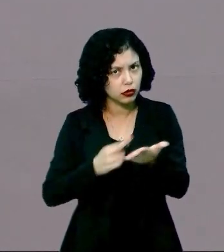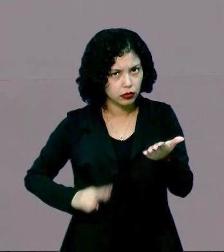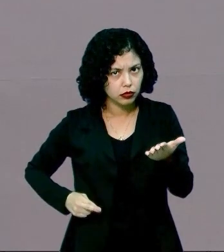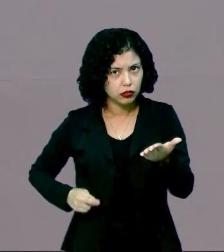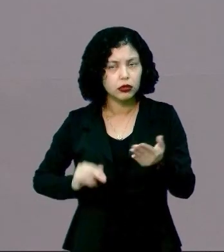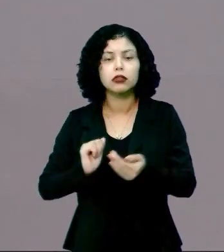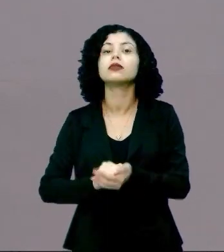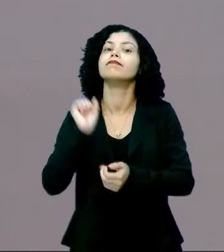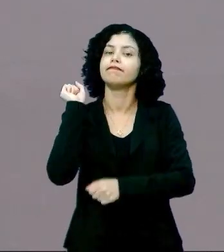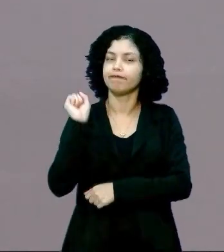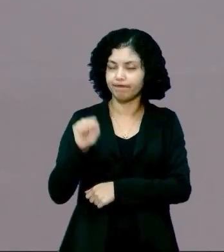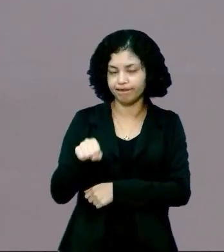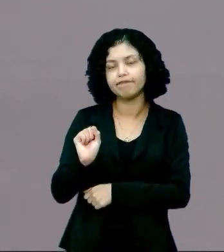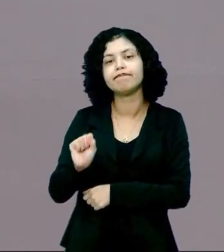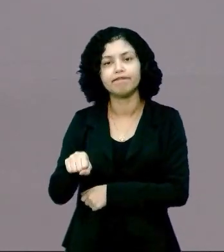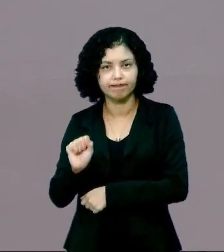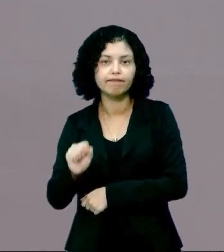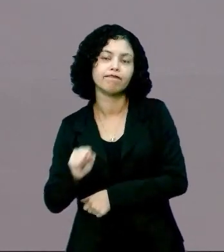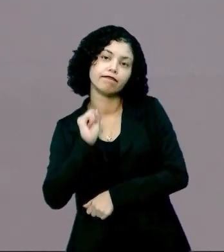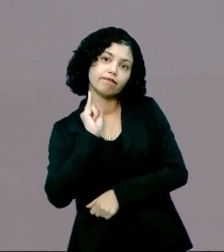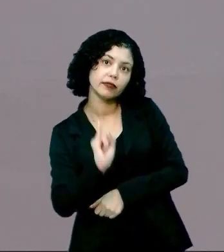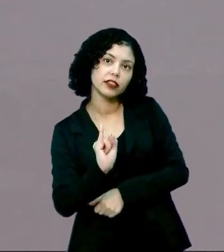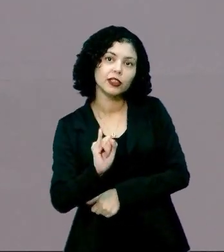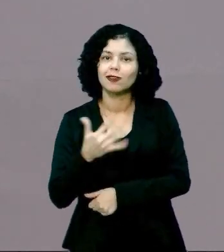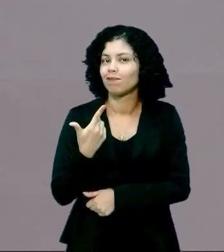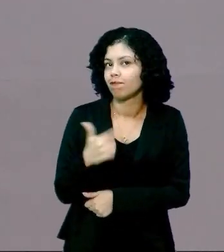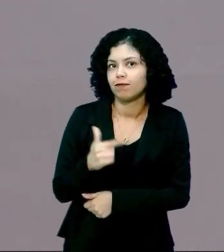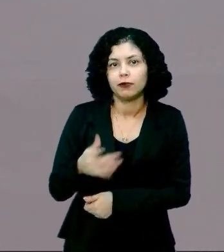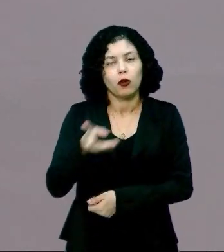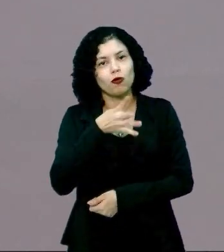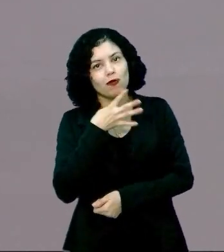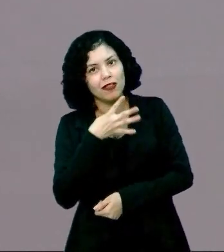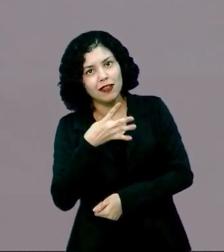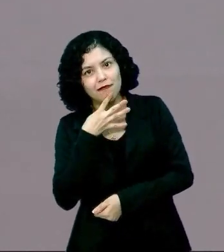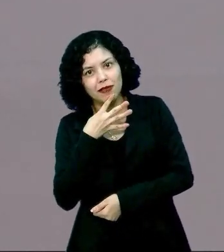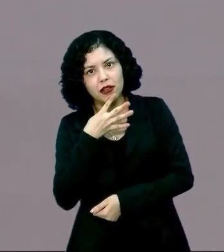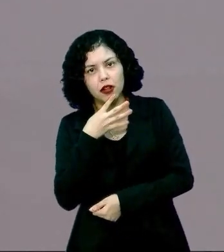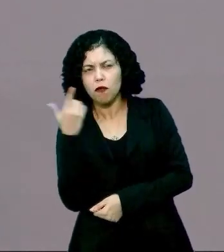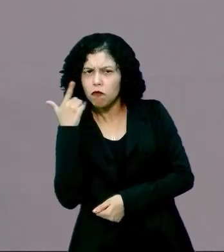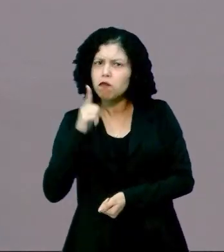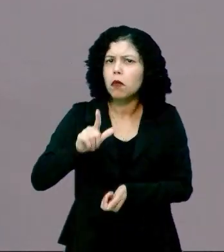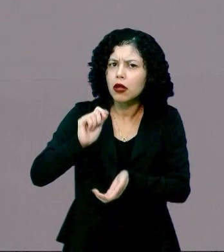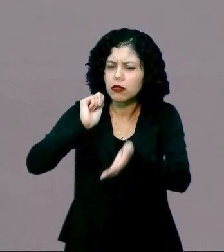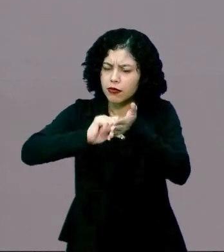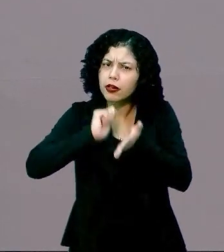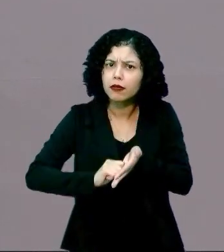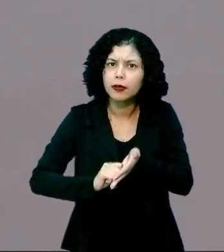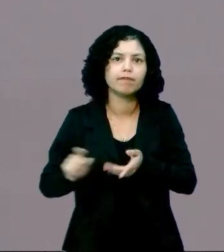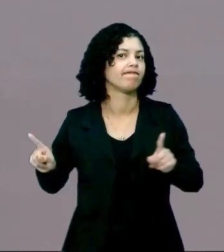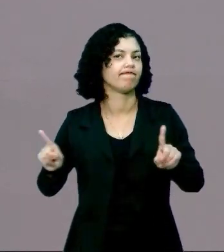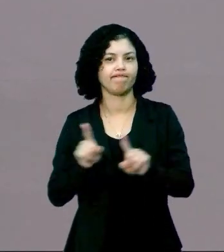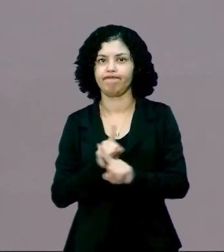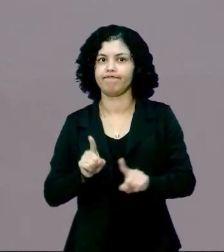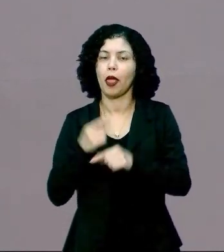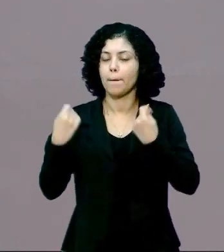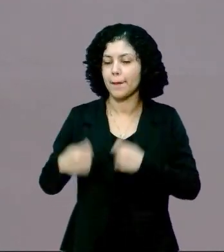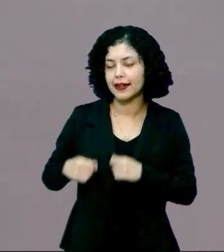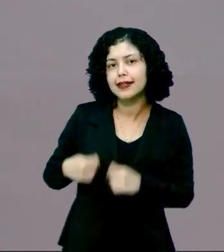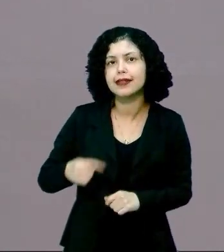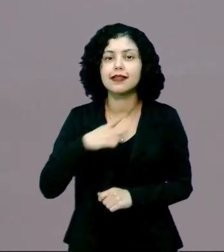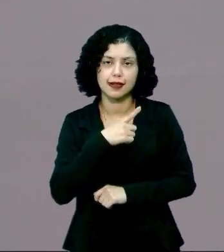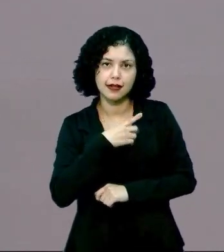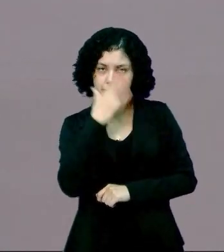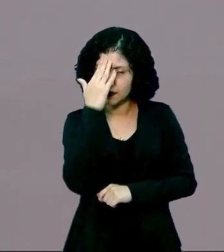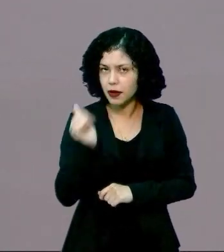certeza, né, gente? Se eu não tiver conhecimento sobre o assunto, eu vou conseguir escrever um texto? Com certeza não. É preciso que eu